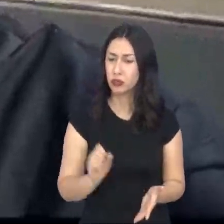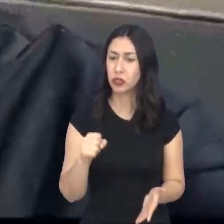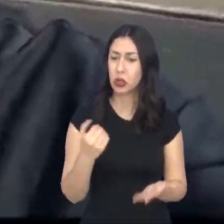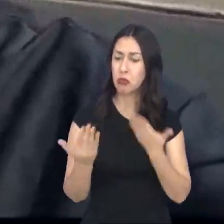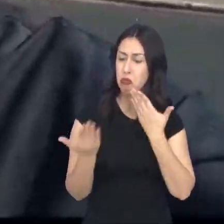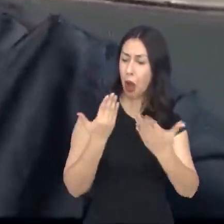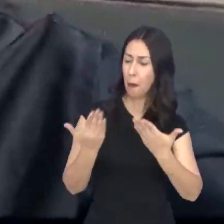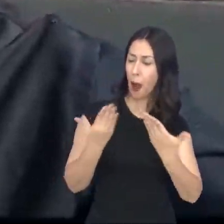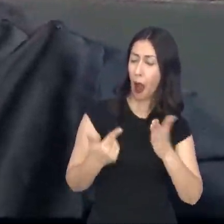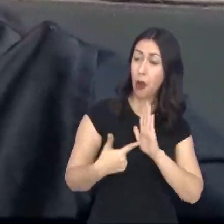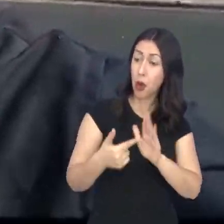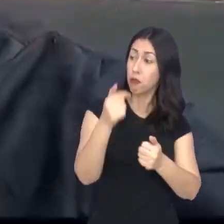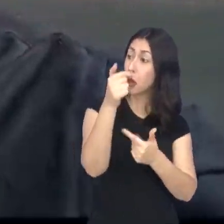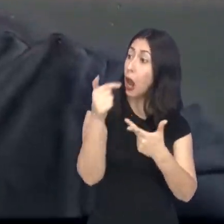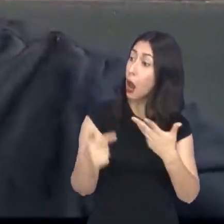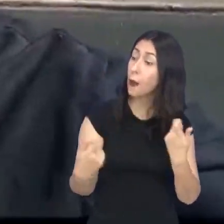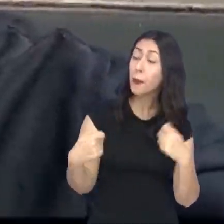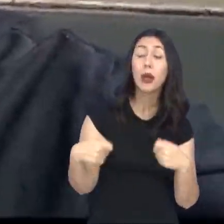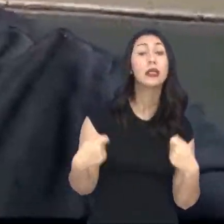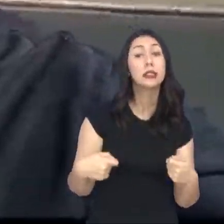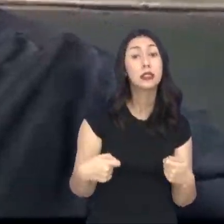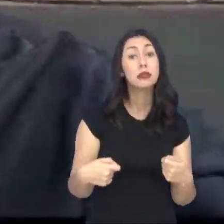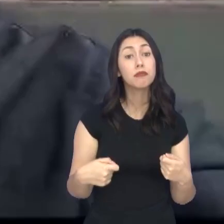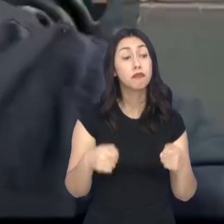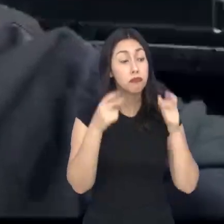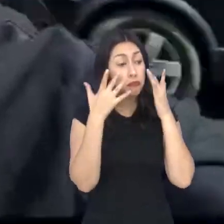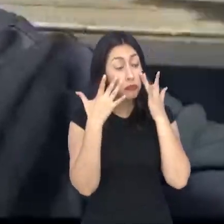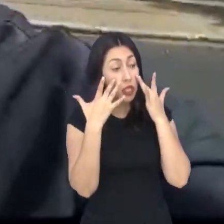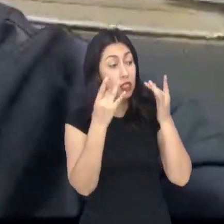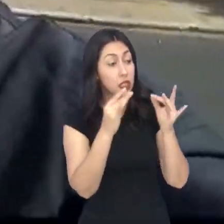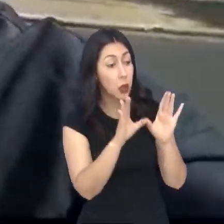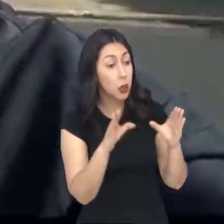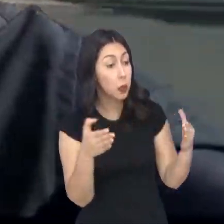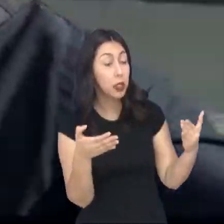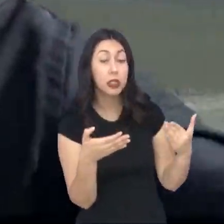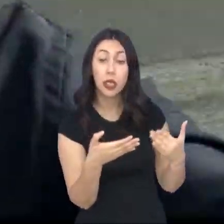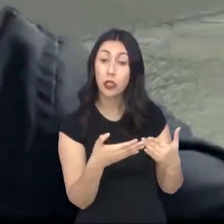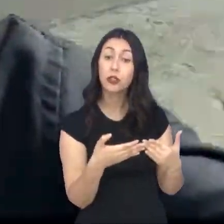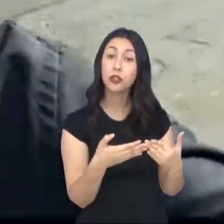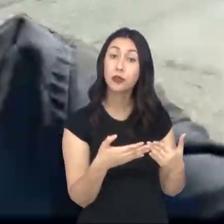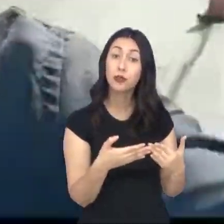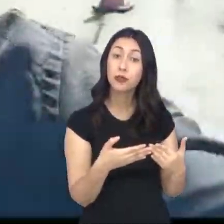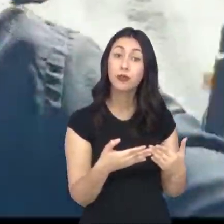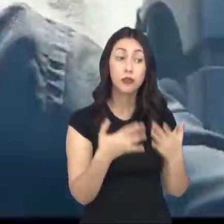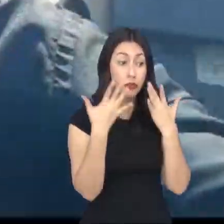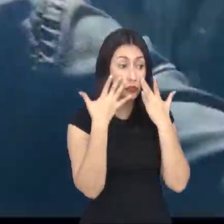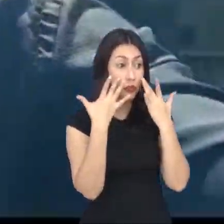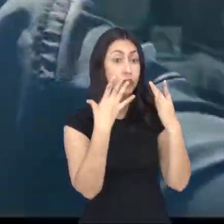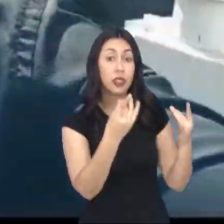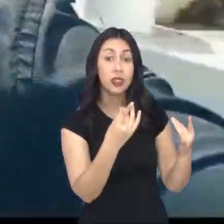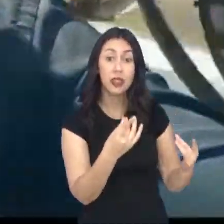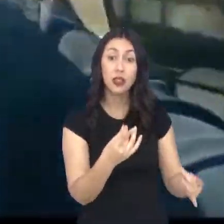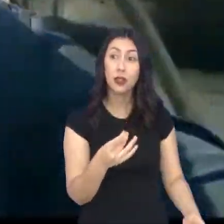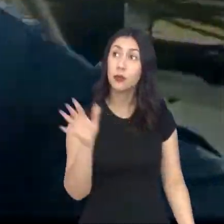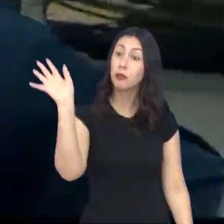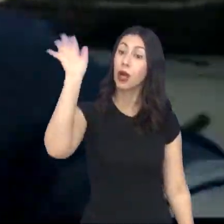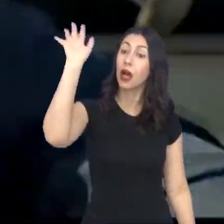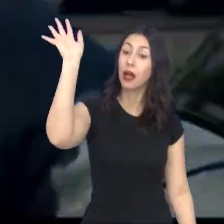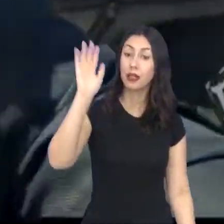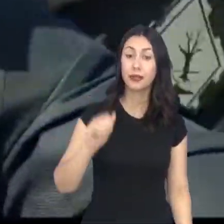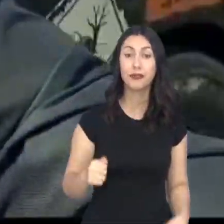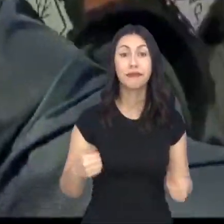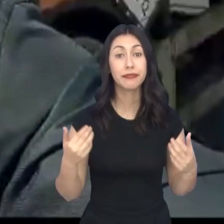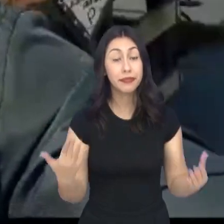papo, mostra o que precisa ser feito, ouve a comunidade, que é o mais importante, de ouvir a comunidade. Opa! E ao